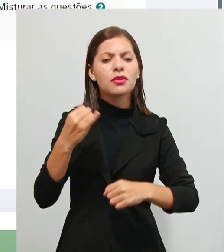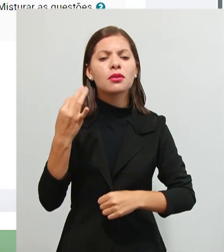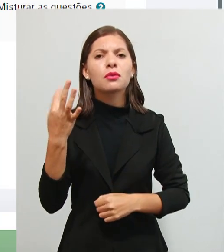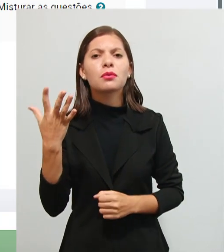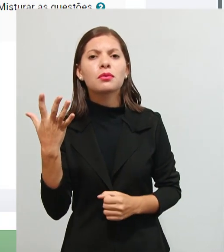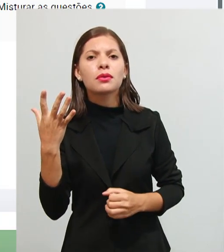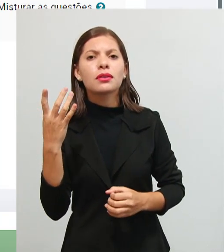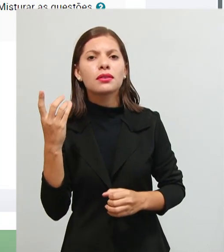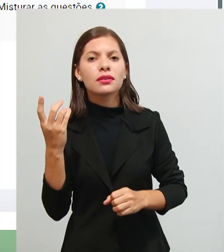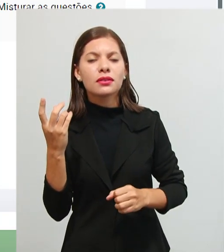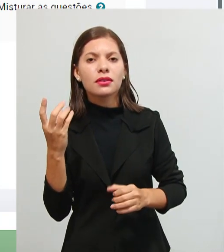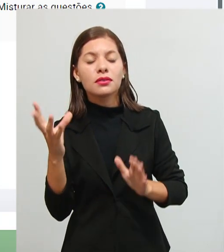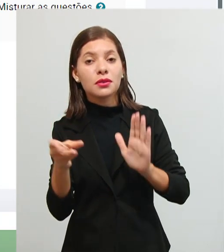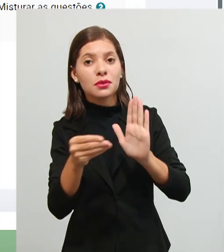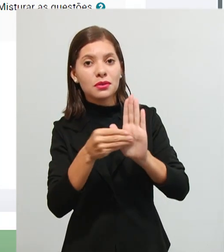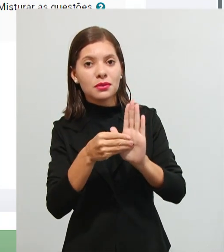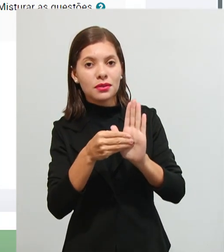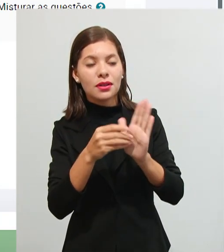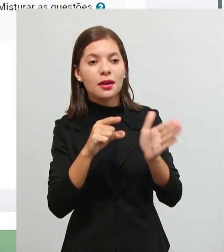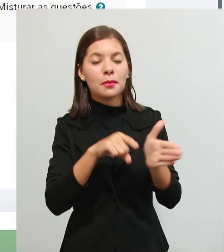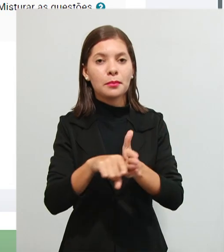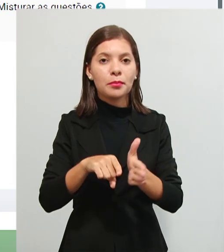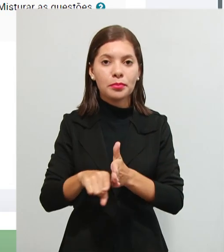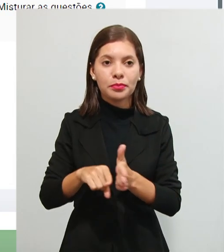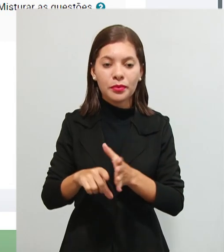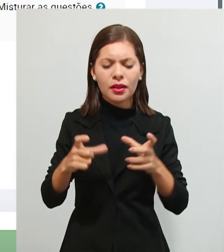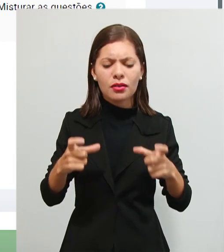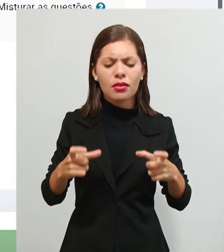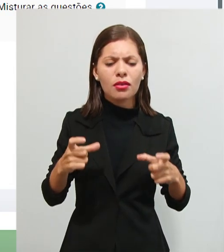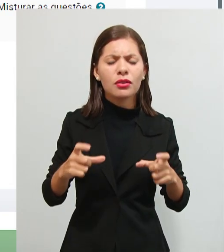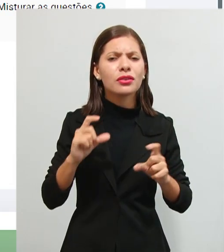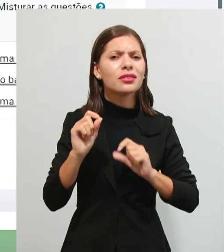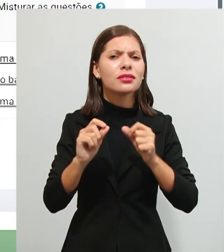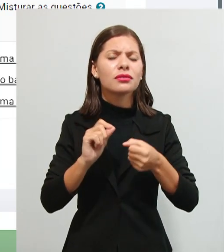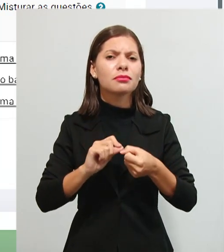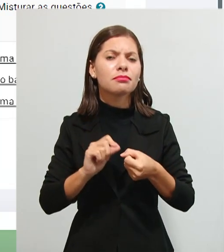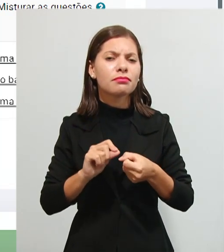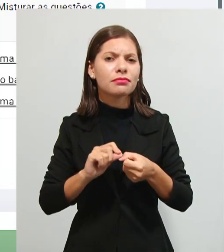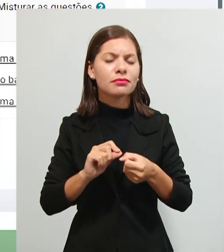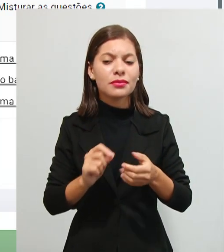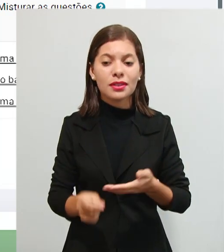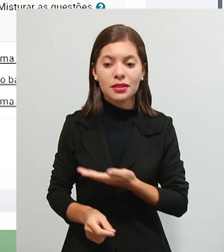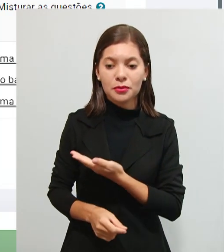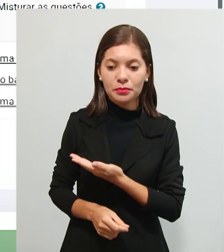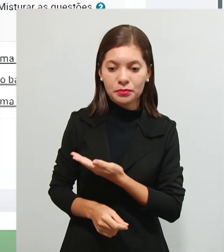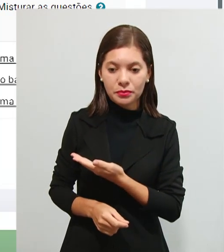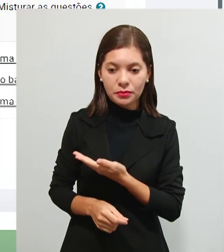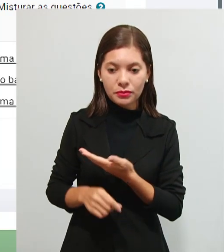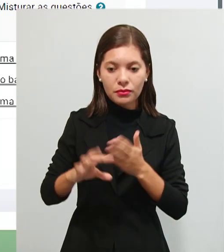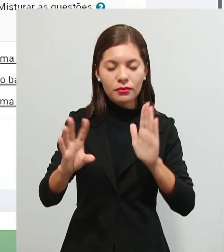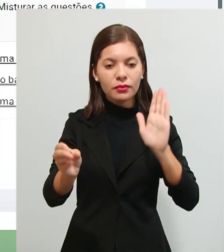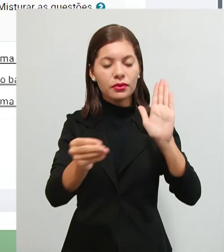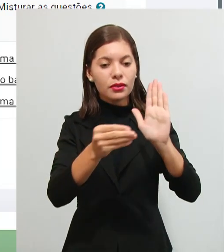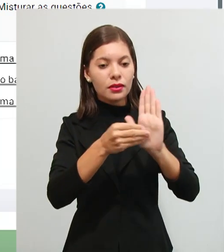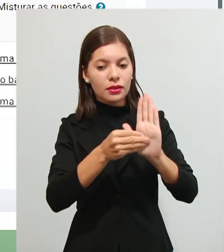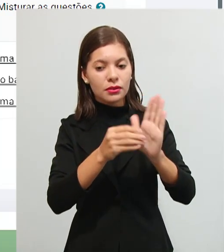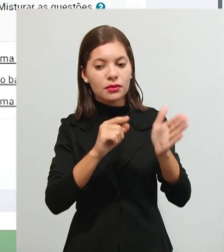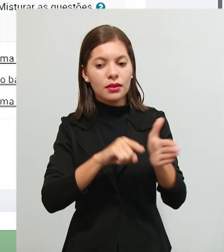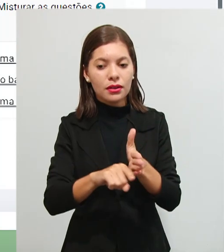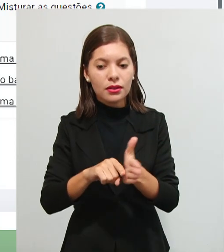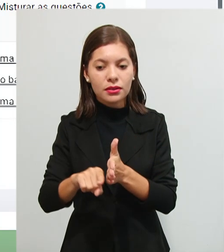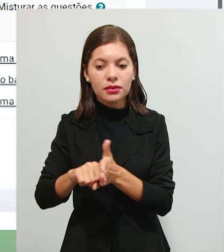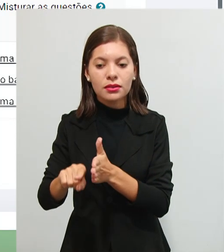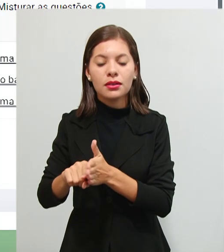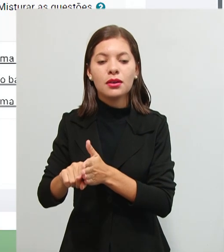adicionar uma questão. Onde que eu faço isso? Aqui, ó, adicionar questões, uma questão ou do banco de